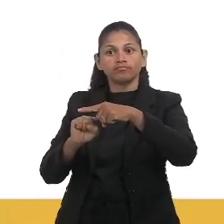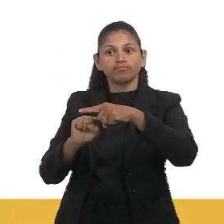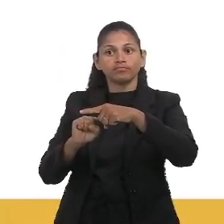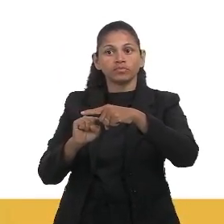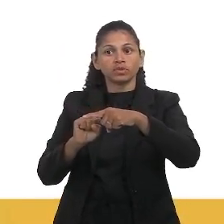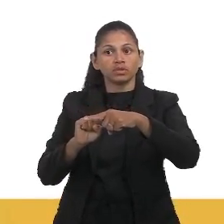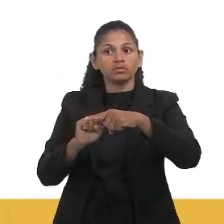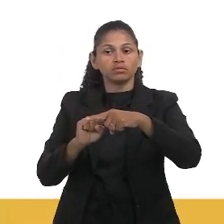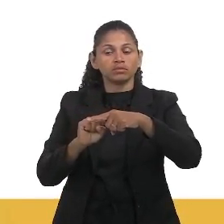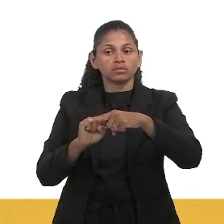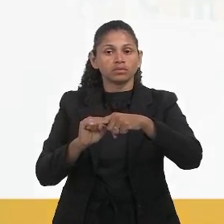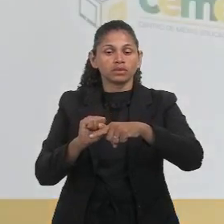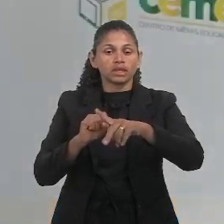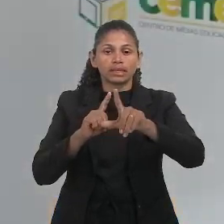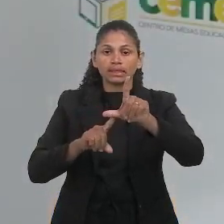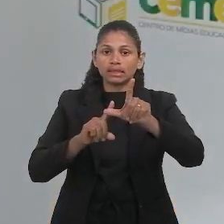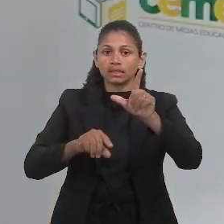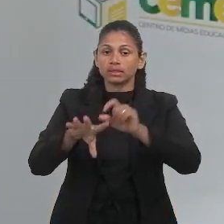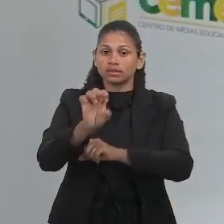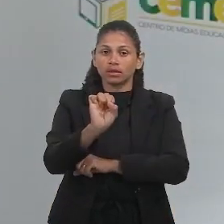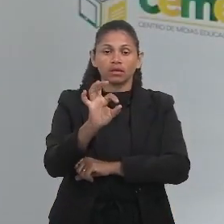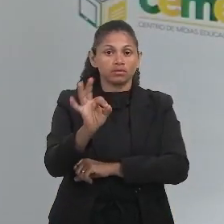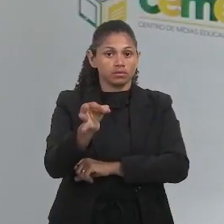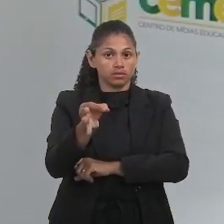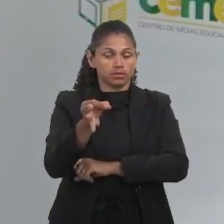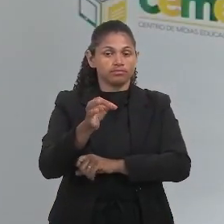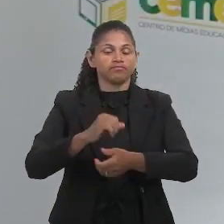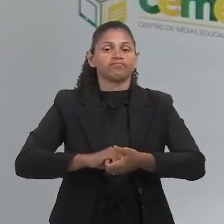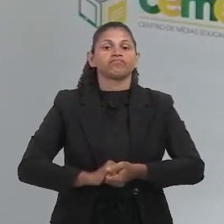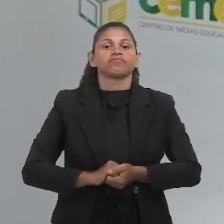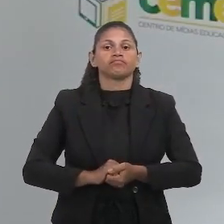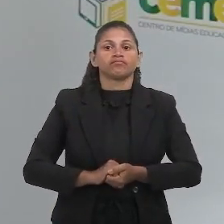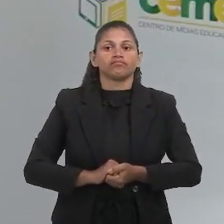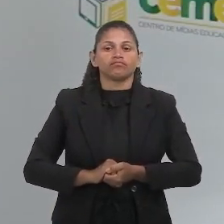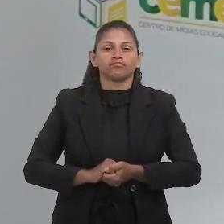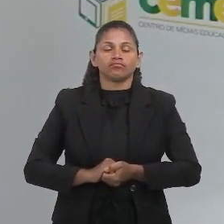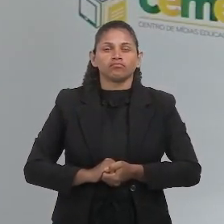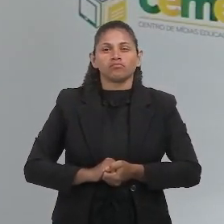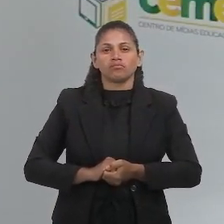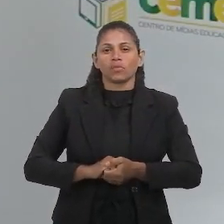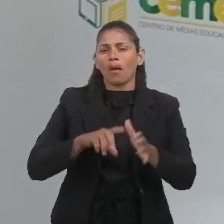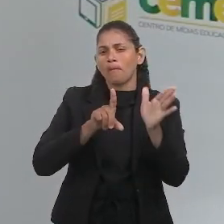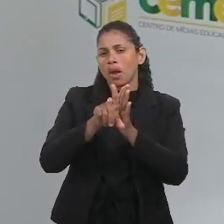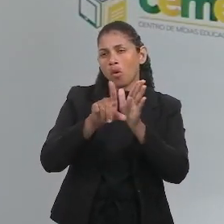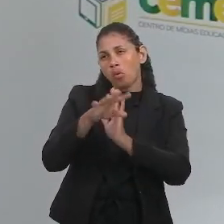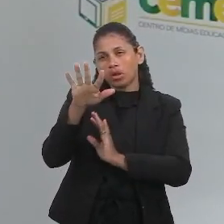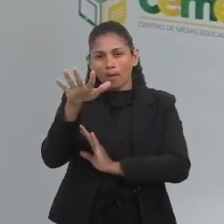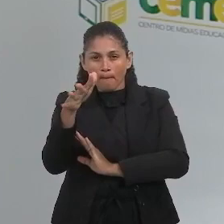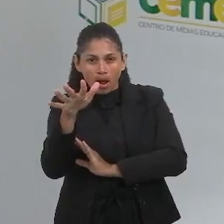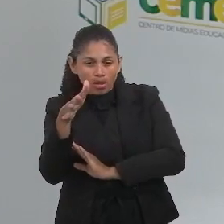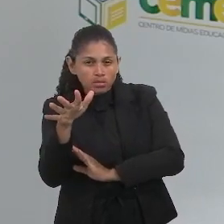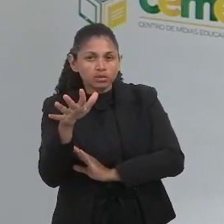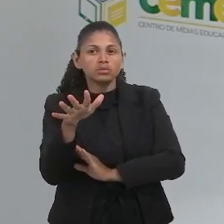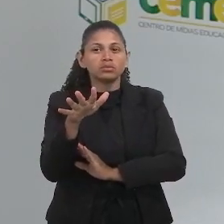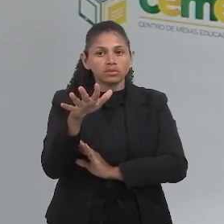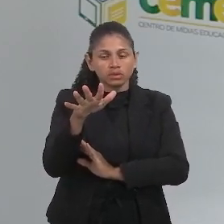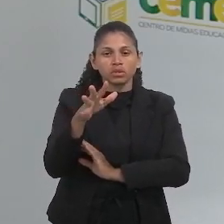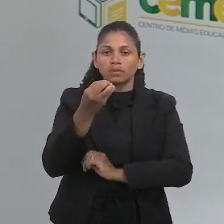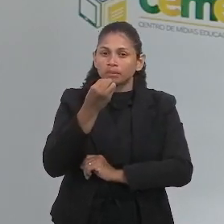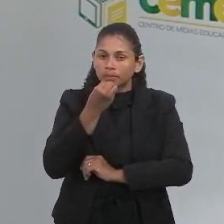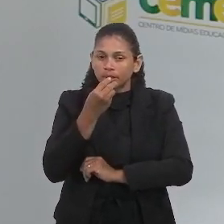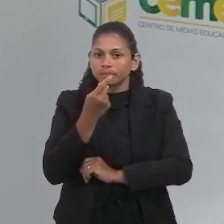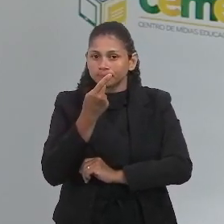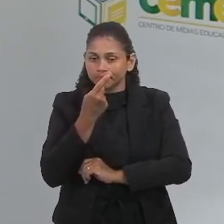letra e ok pessoal questão de nível médio Se você souber trabalhar minimamente probabilidade você vai uma tela